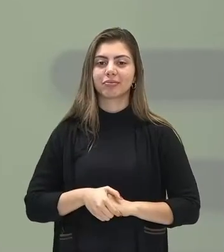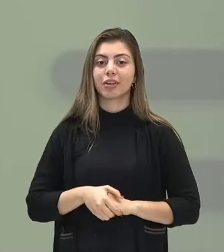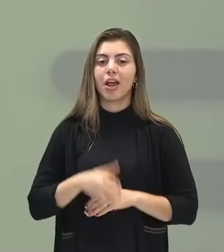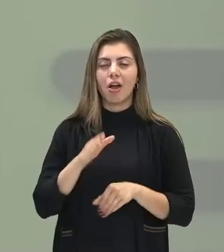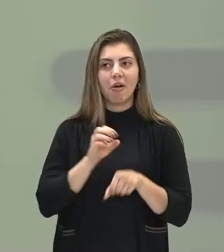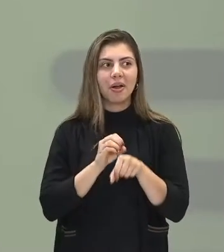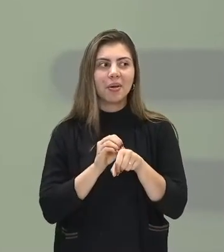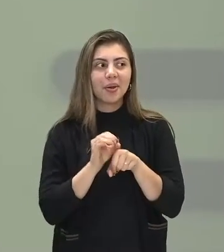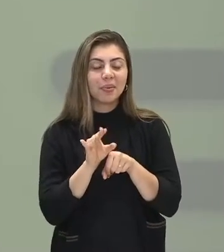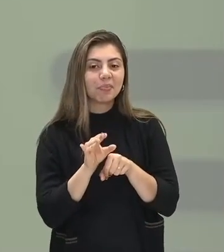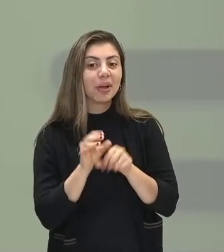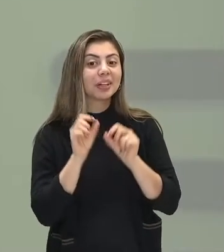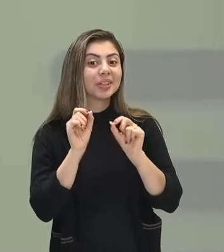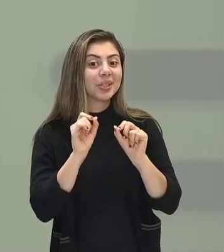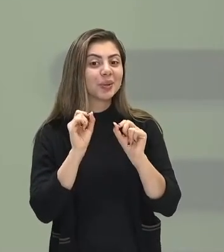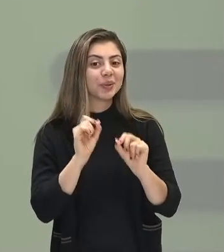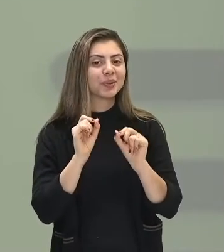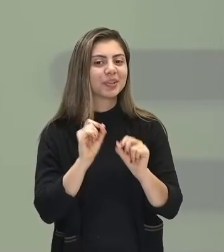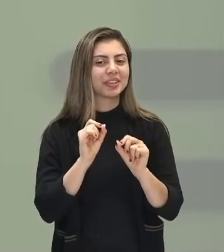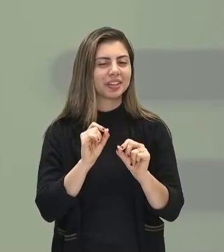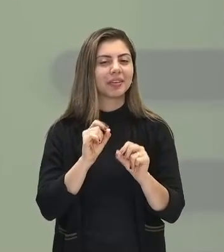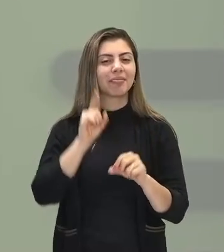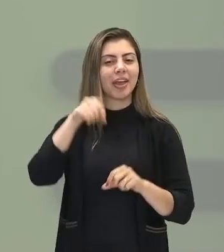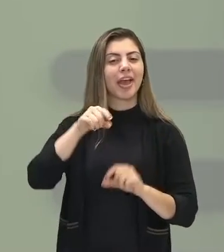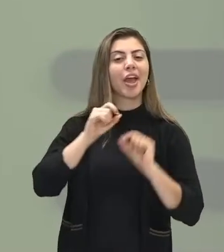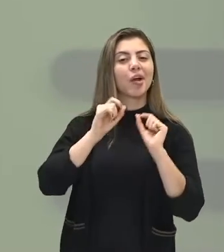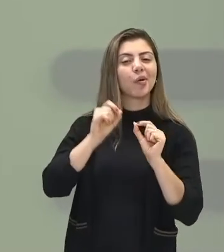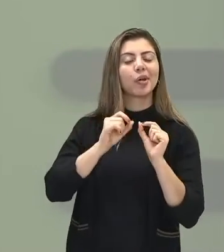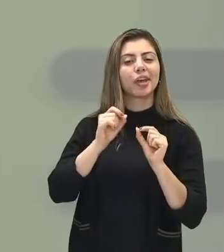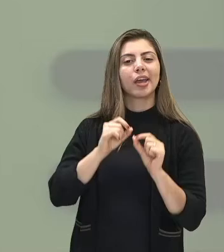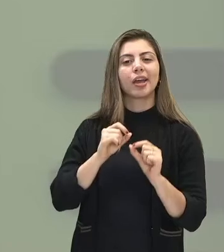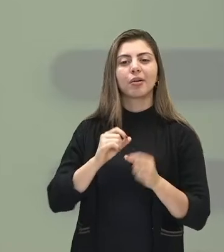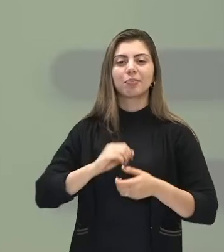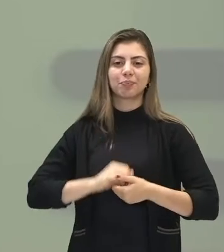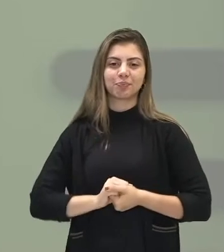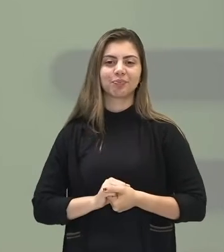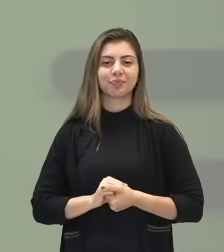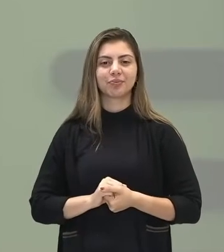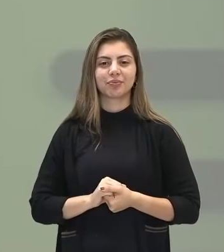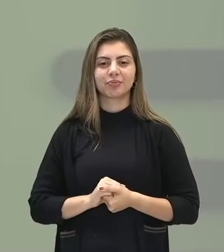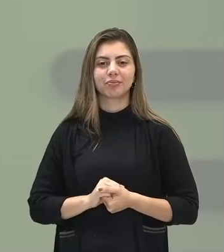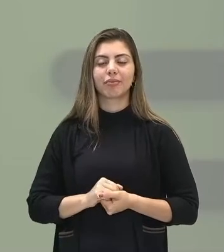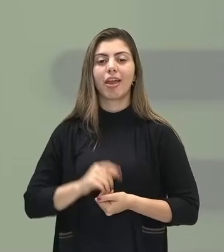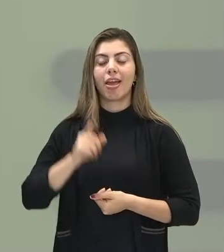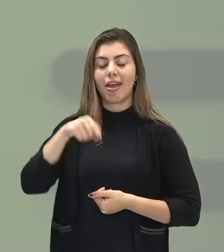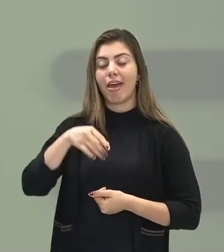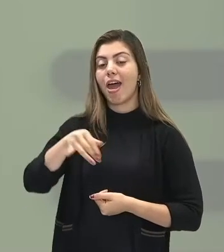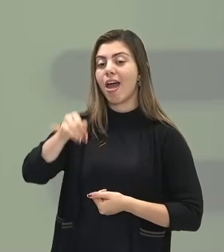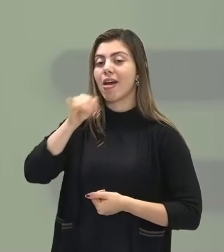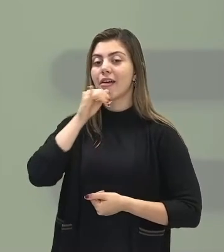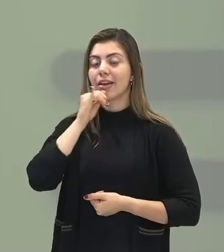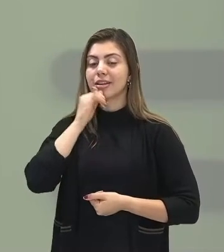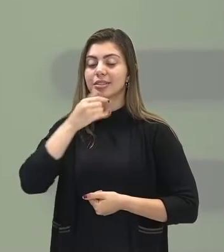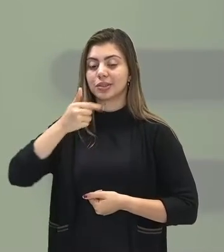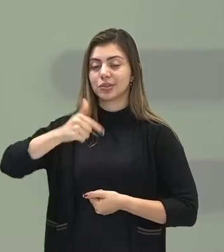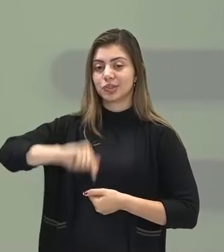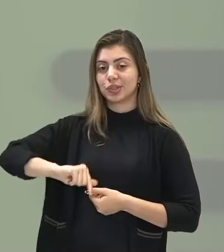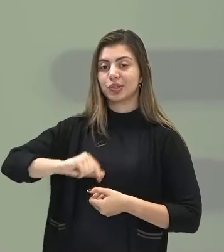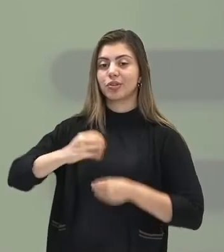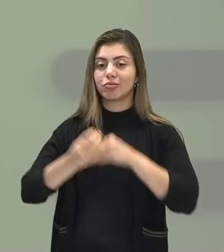dar umas dicas para vocês, que é a última exemplo de